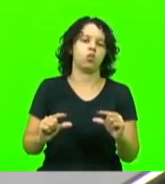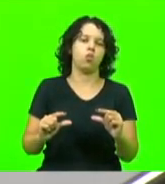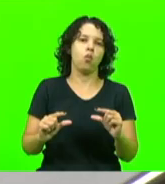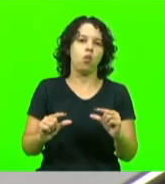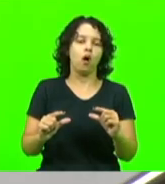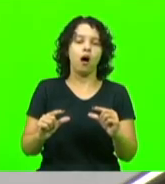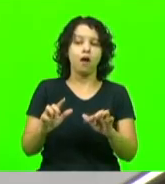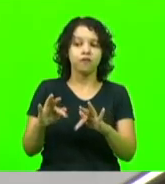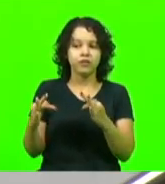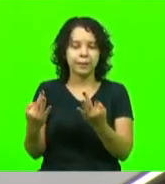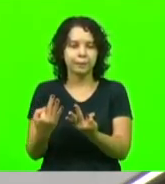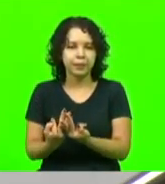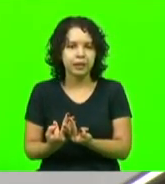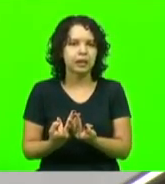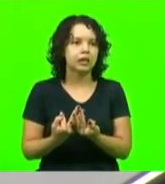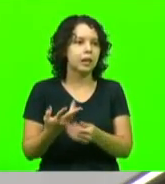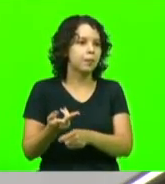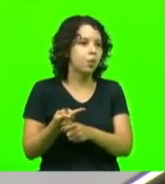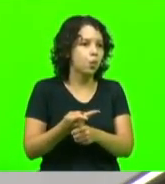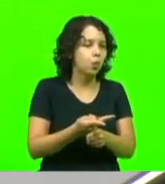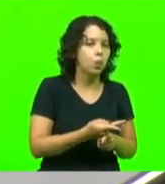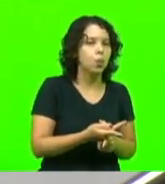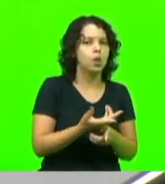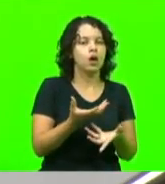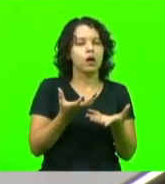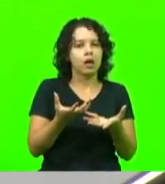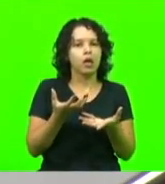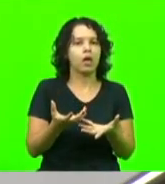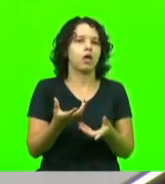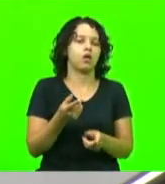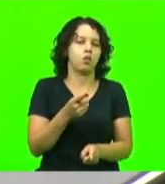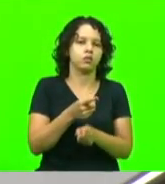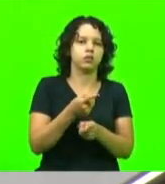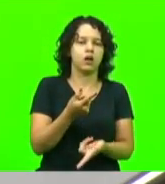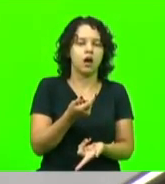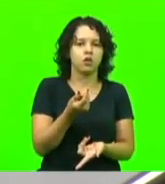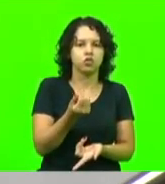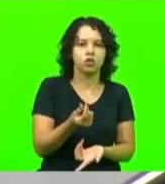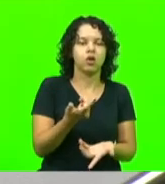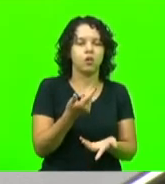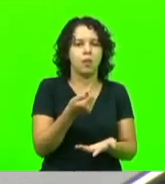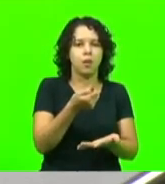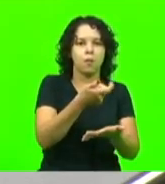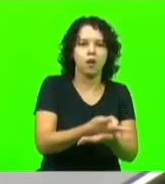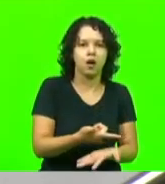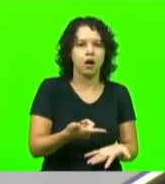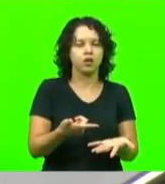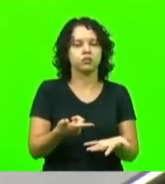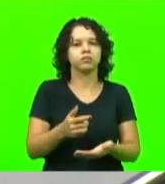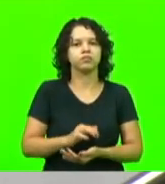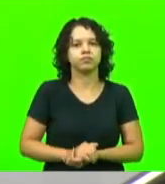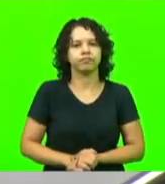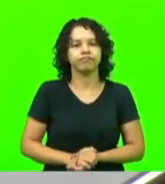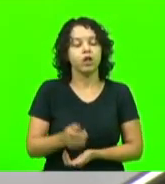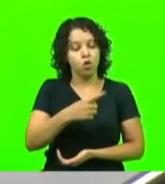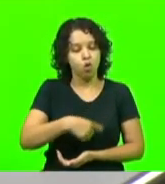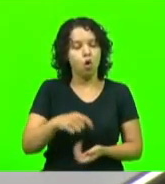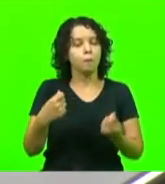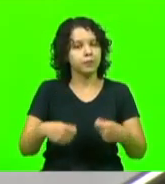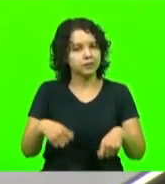famílias estavam fazendo. 6,5 milhões é uma grande conquista. Ainda, deputado Celso Zucchi, tem que conseguir a luta